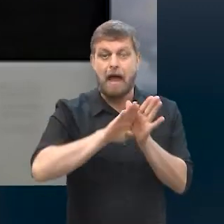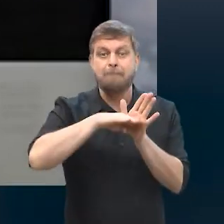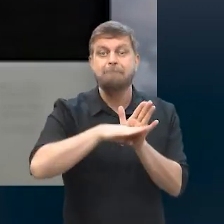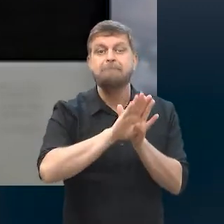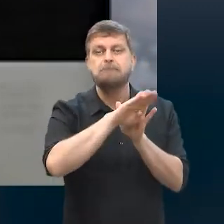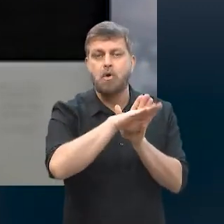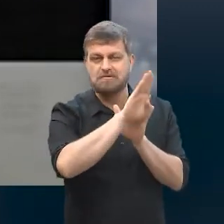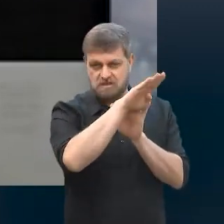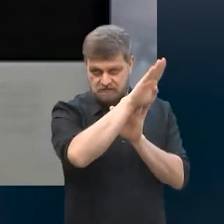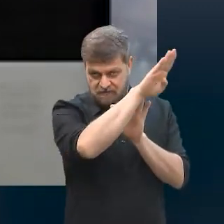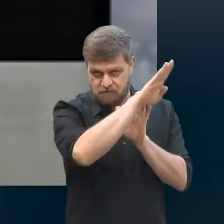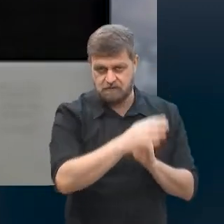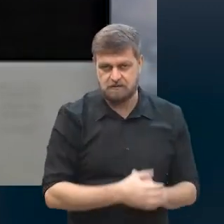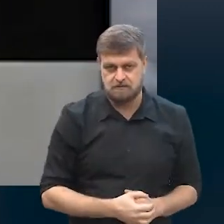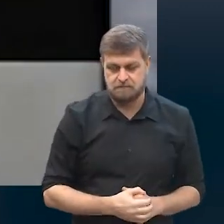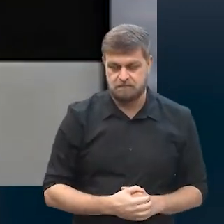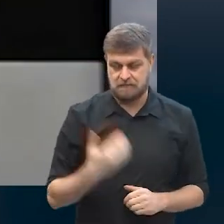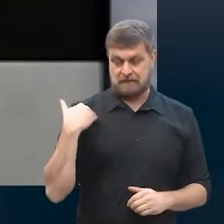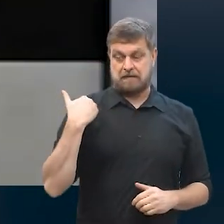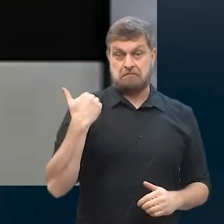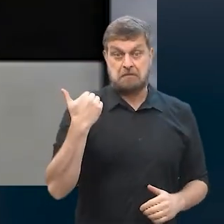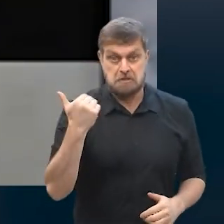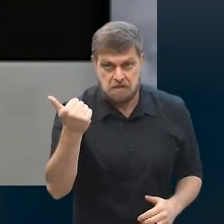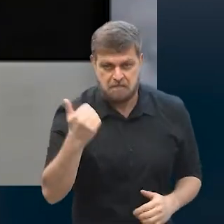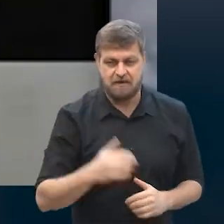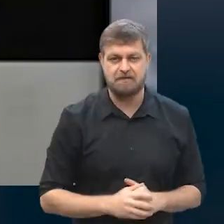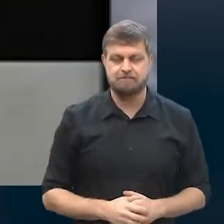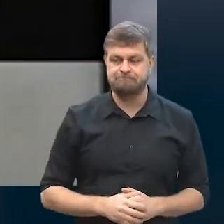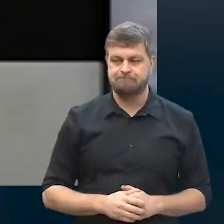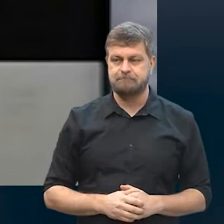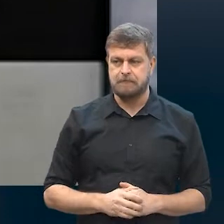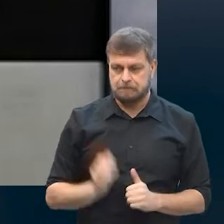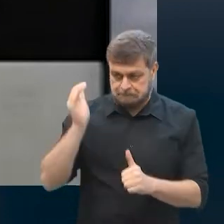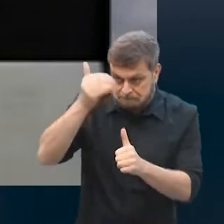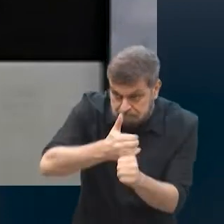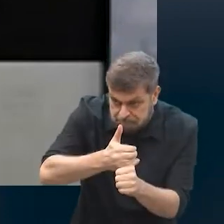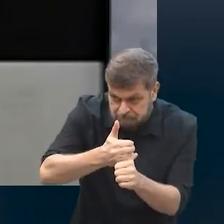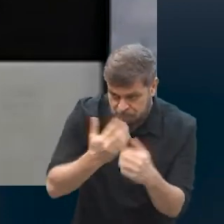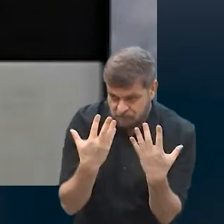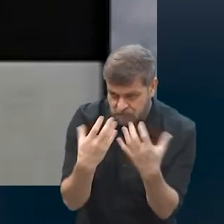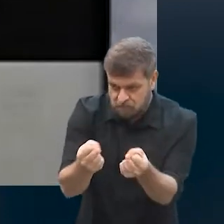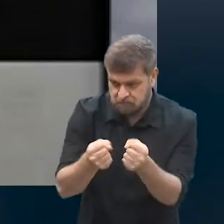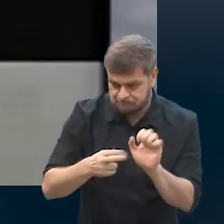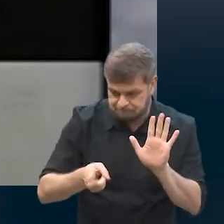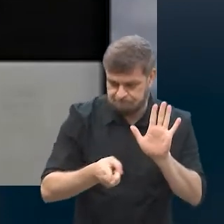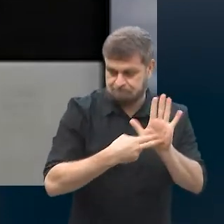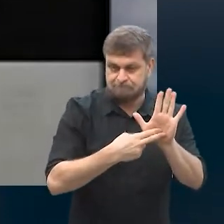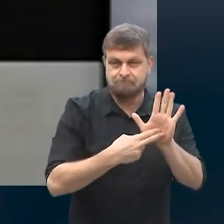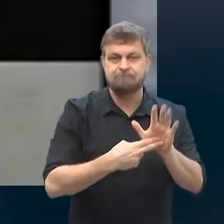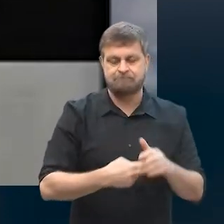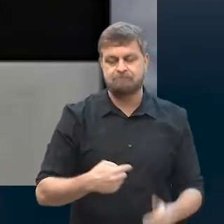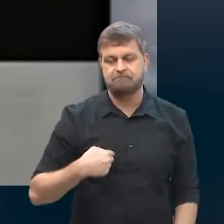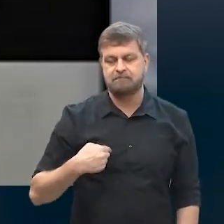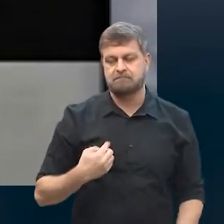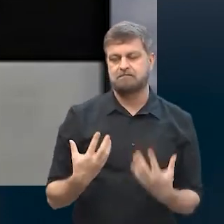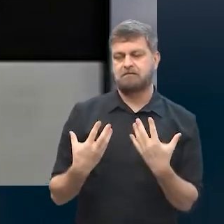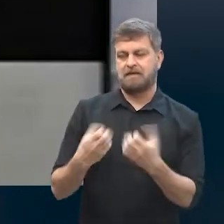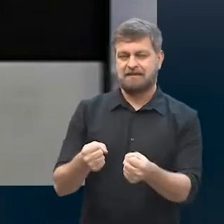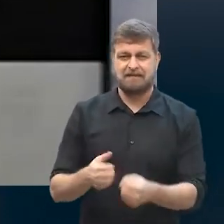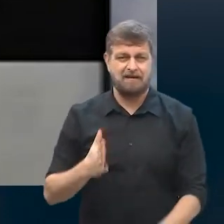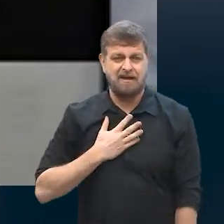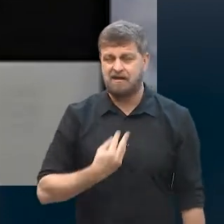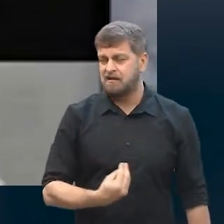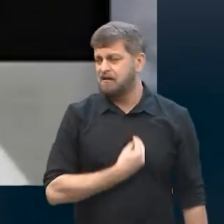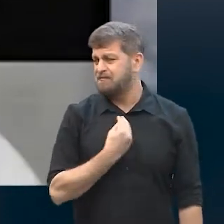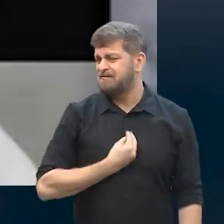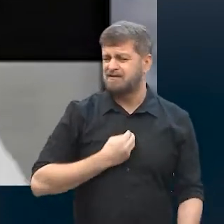de Valores, e eles me chamaram, na época, para assumir essa área no banco. Foi daí, então, que eu assumi, e daí minha vida,